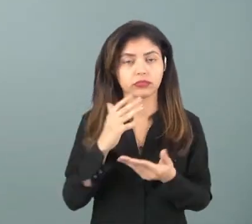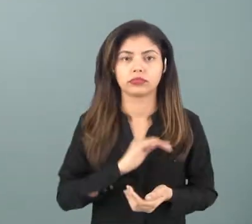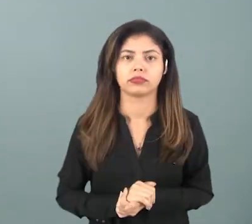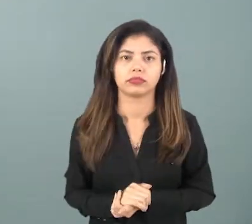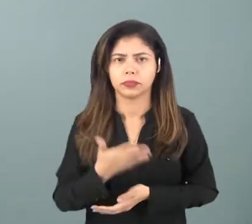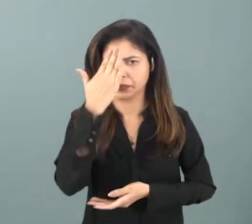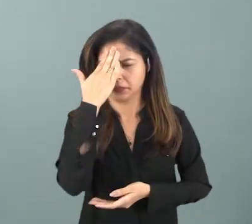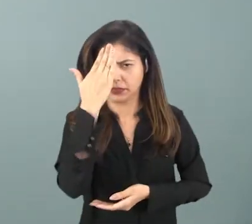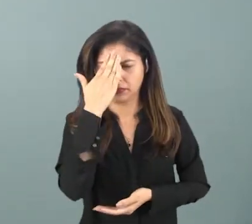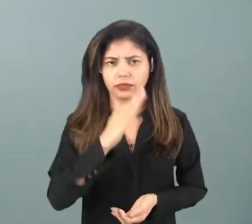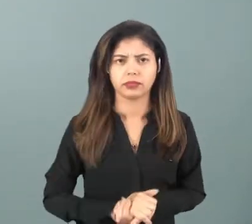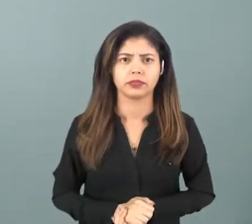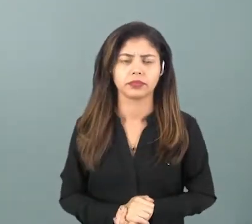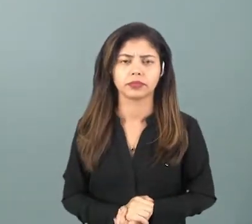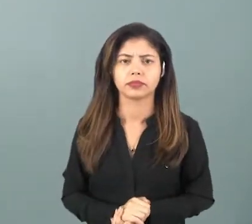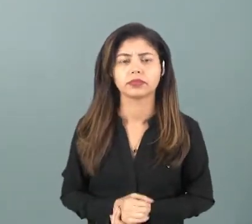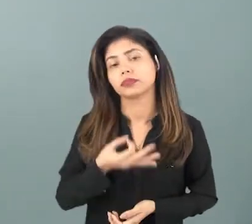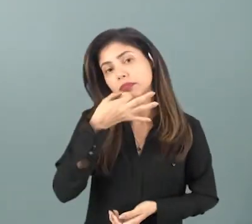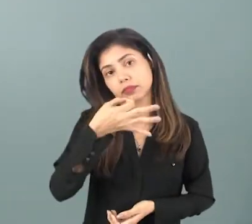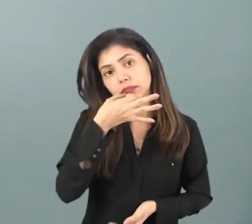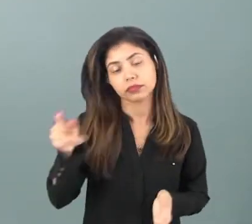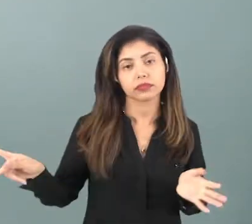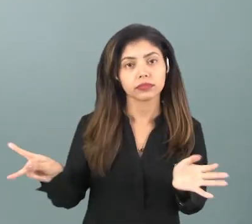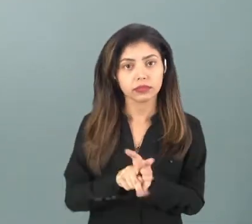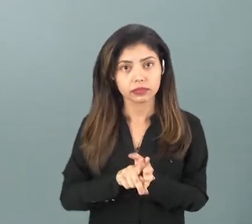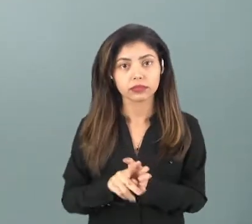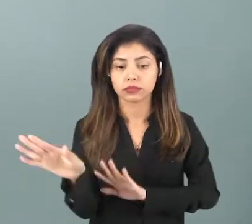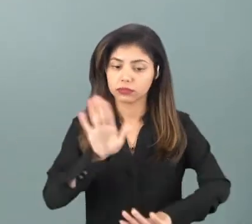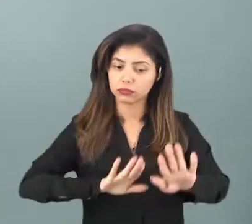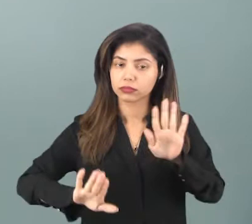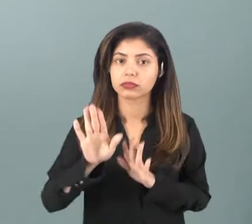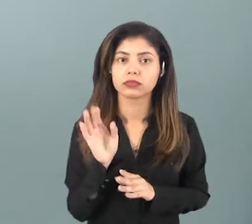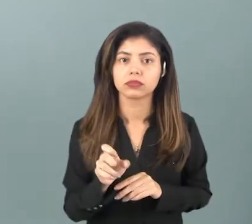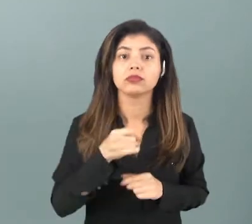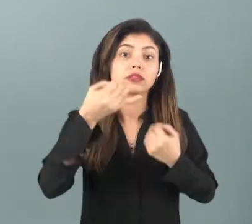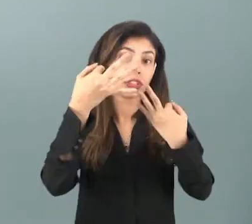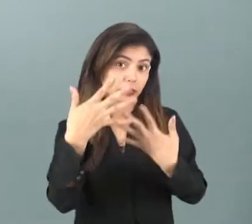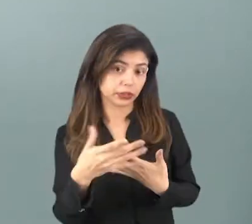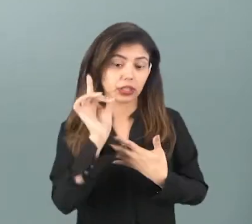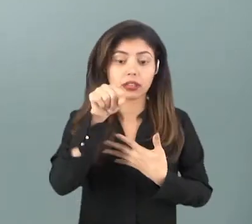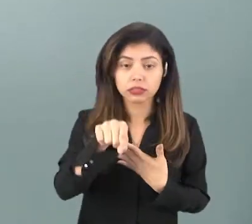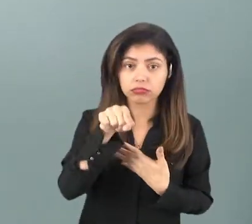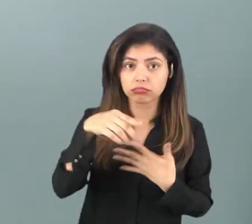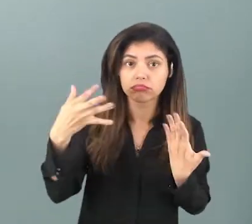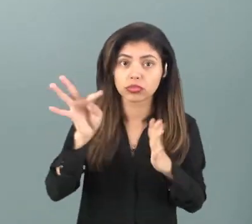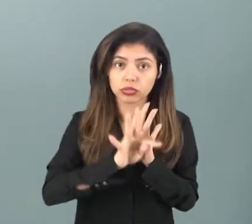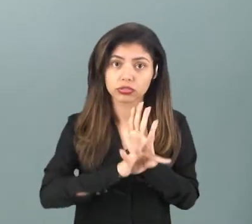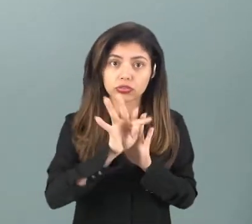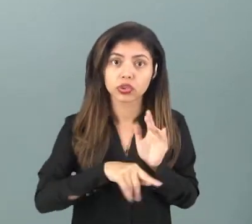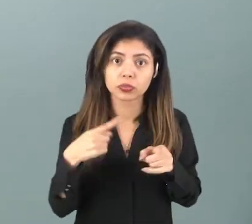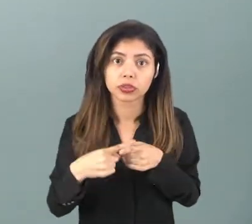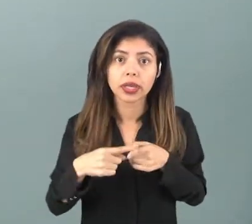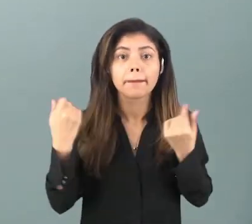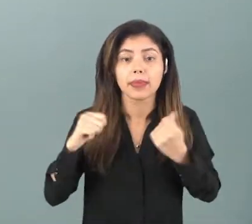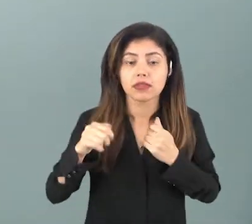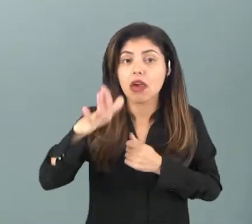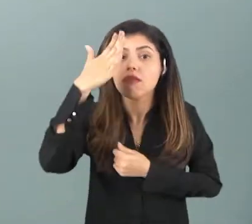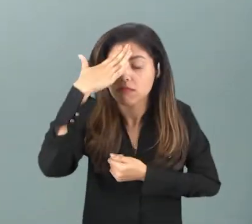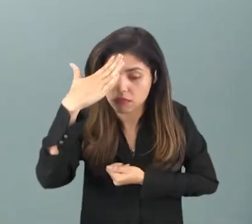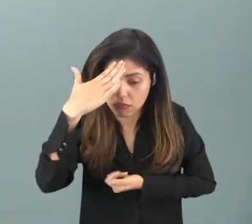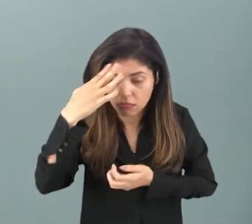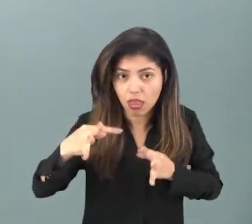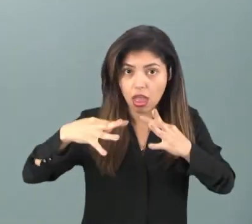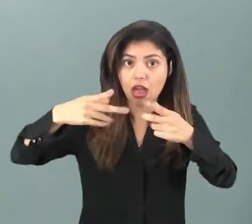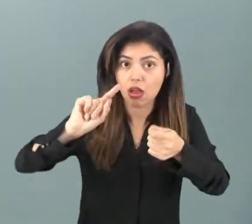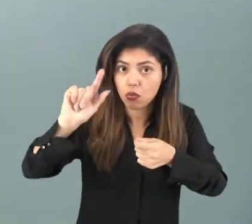e compreendendo, quando eu exponho minha opinião, eu tenho que ter cuidado com o que eu vou citar ali, tá? Porque tem que estar coerente com as